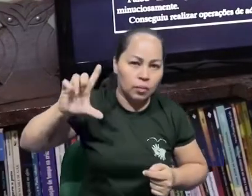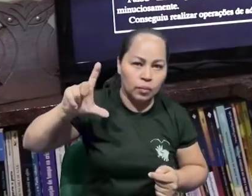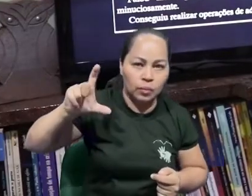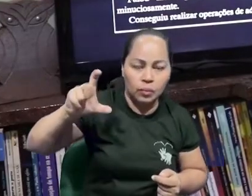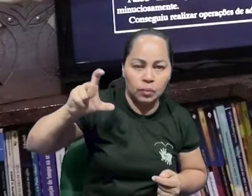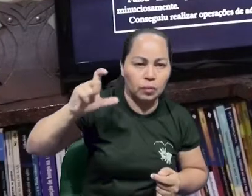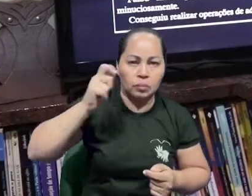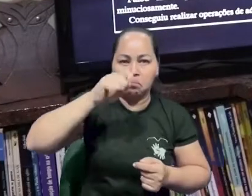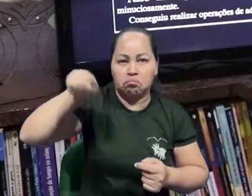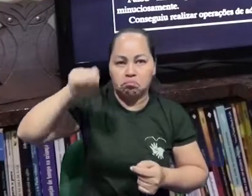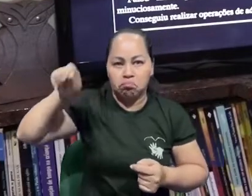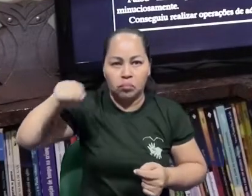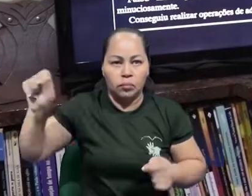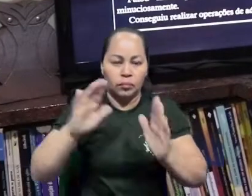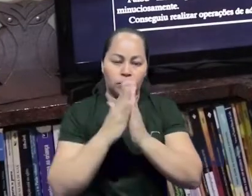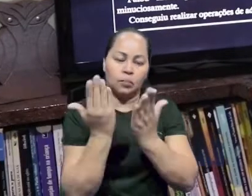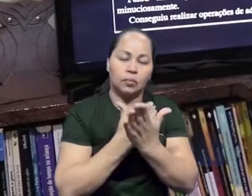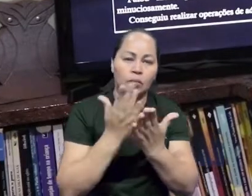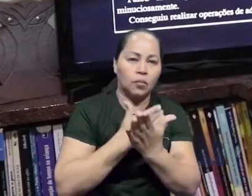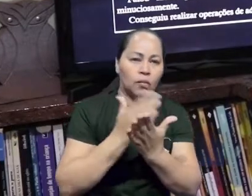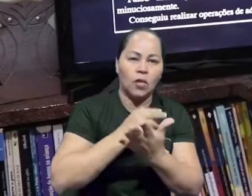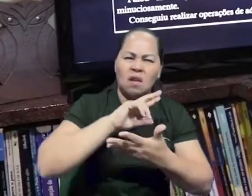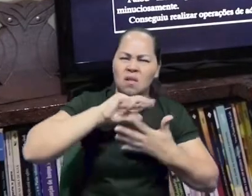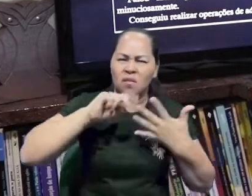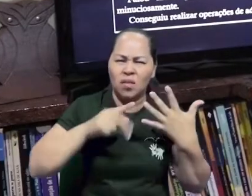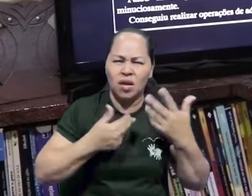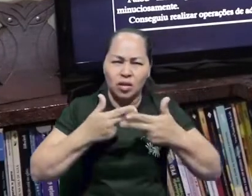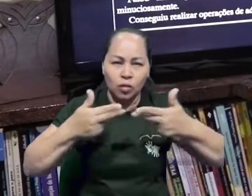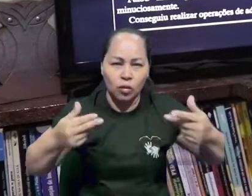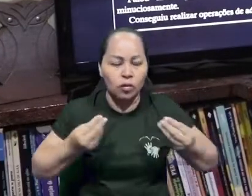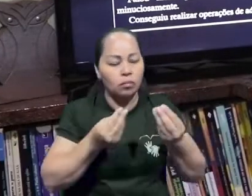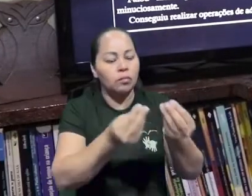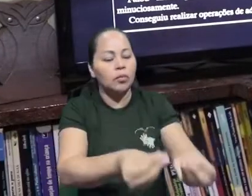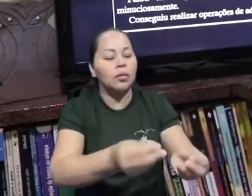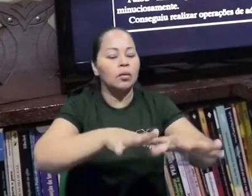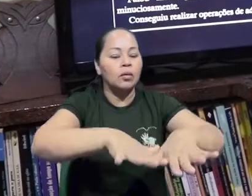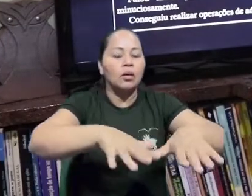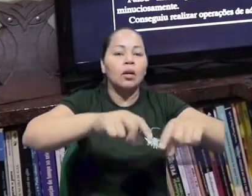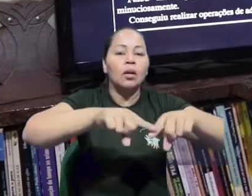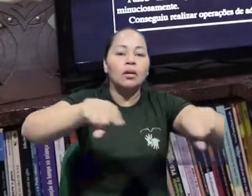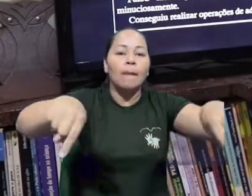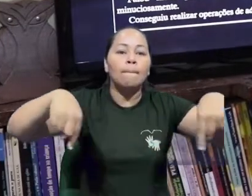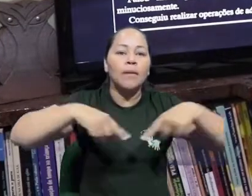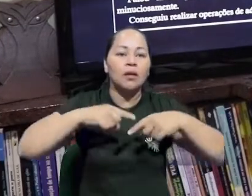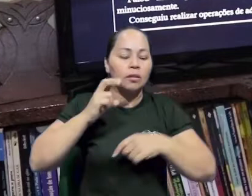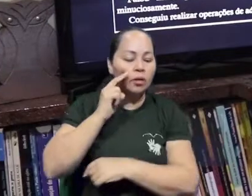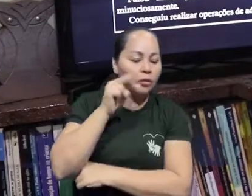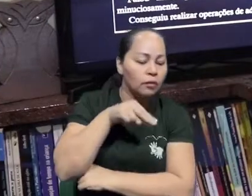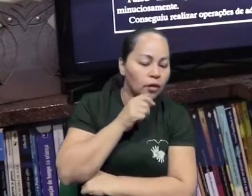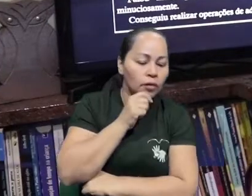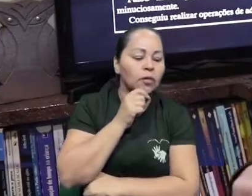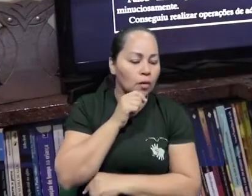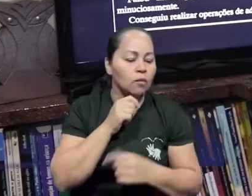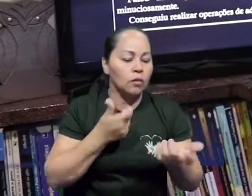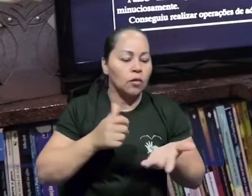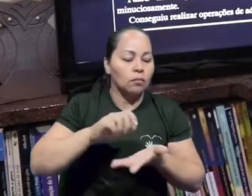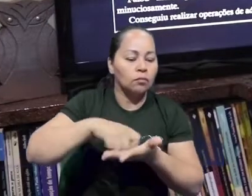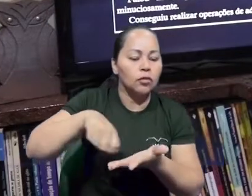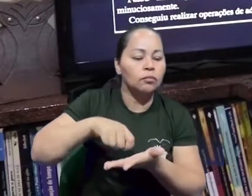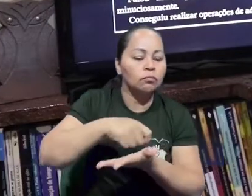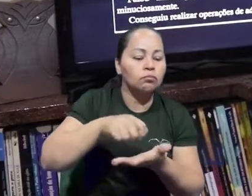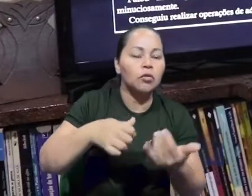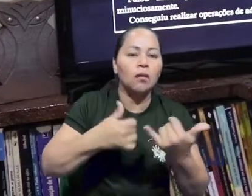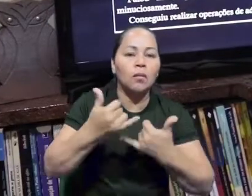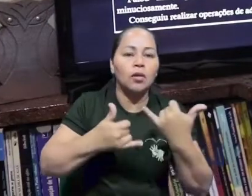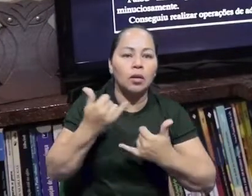giz, livrinhos, joguinhos, para que o aluno tenha essa autonomia de escolher o que ele quer, e aí eu vou a partir daí começar a